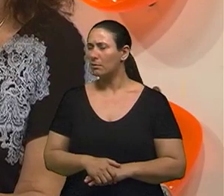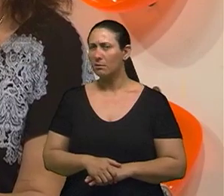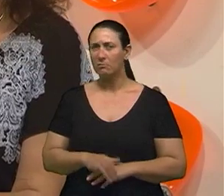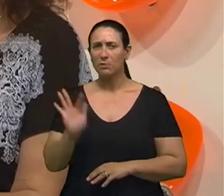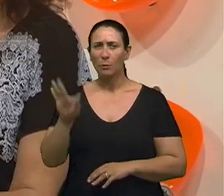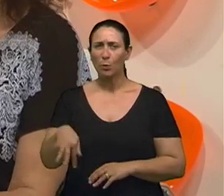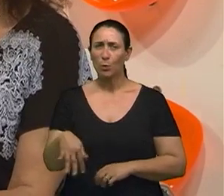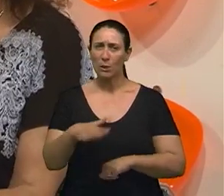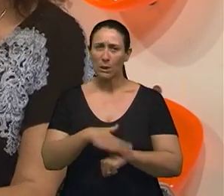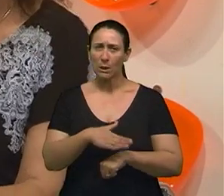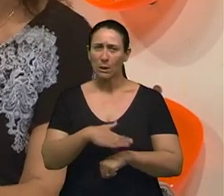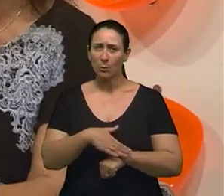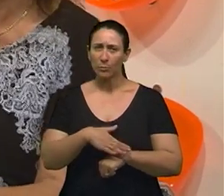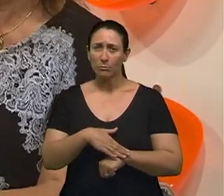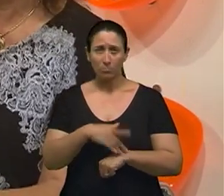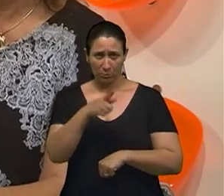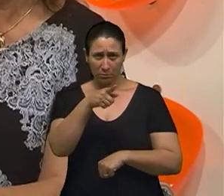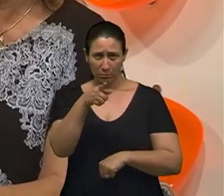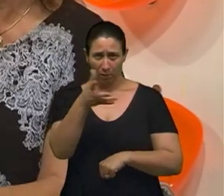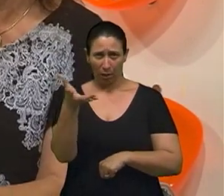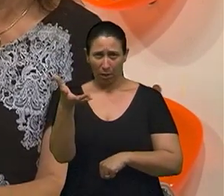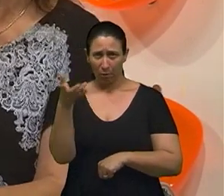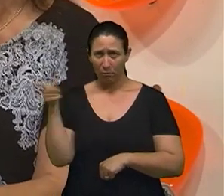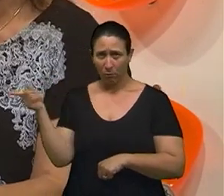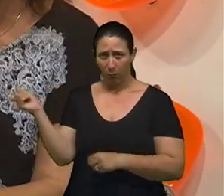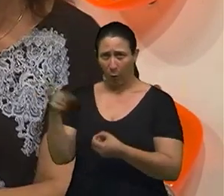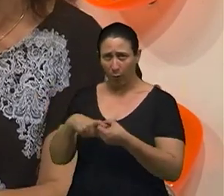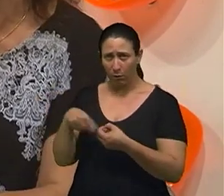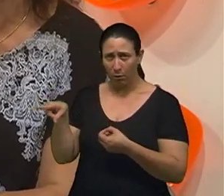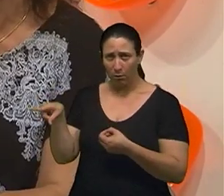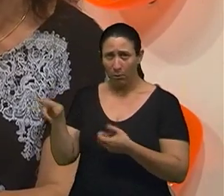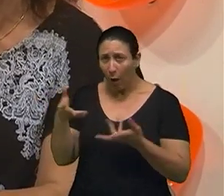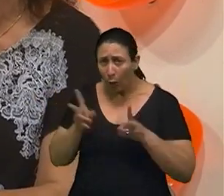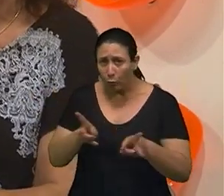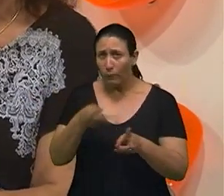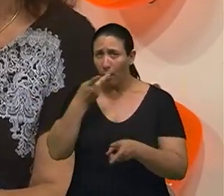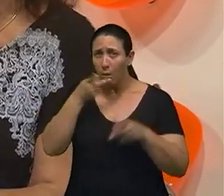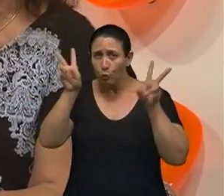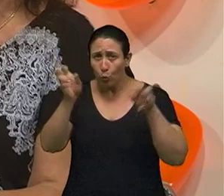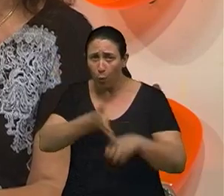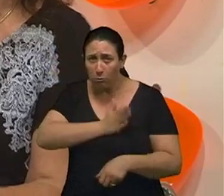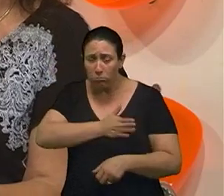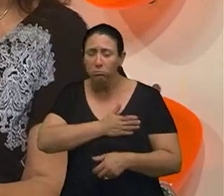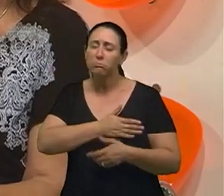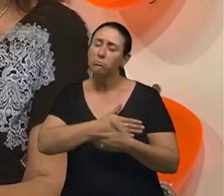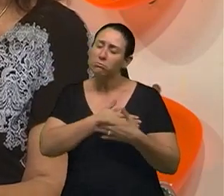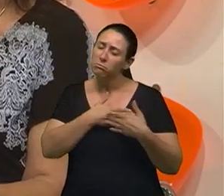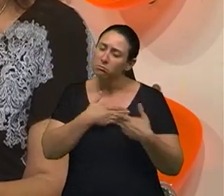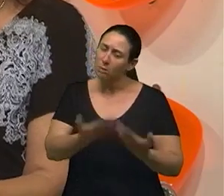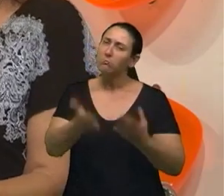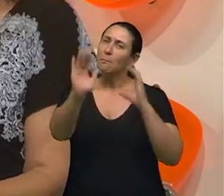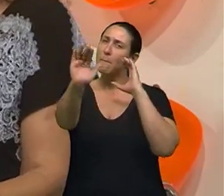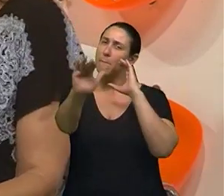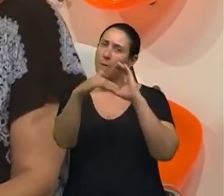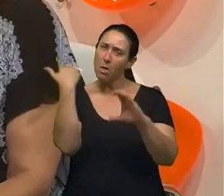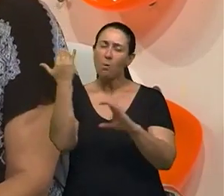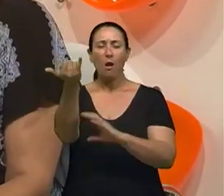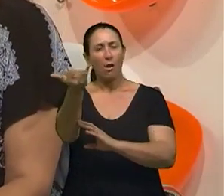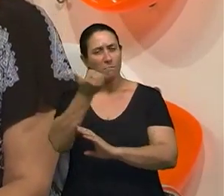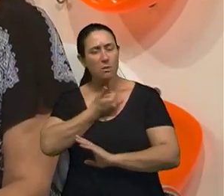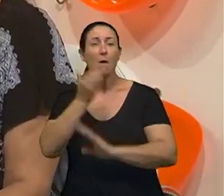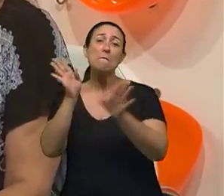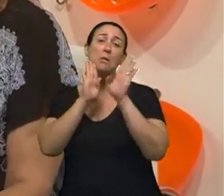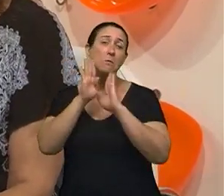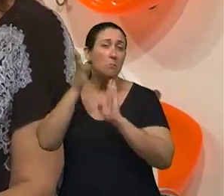nosso tempo pois é mas querem o doutor querem que ele volte querem que a gente fale mais sobre isso é só passar um e-mail pra gente só chegar no